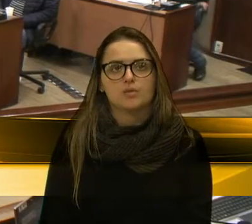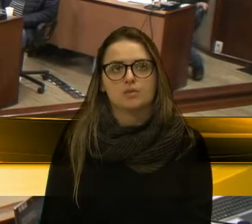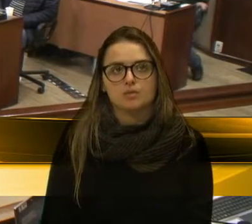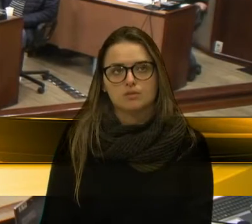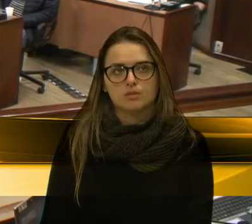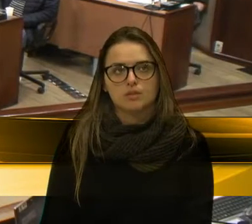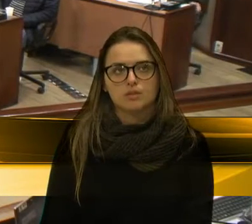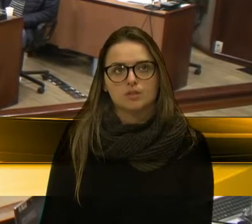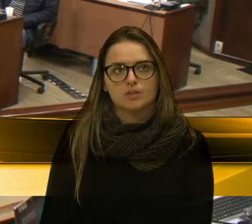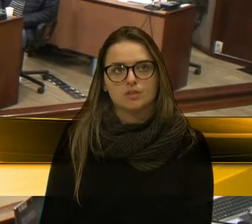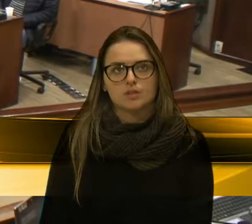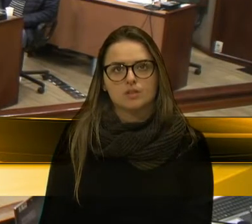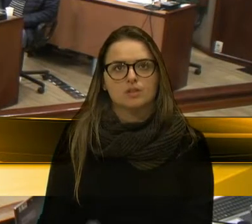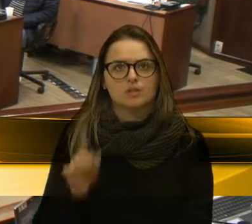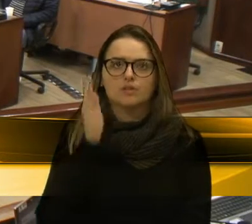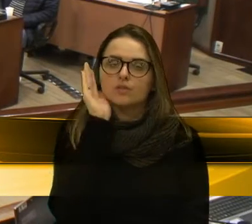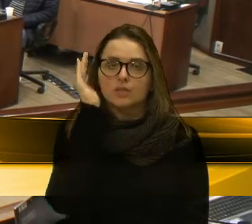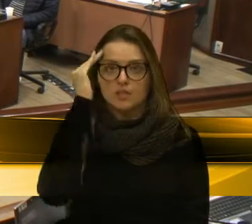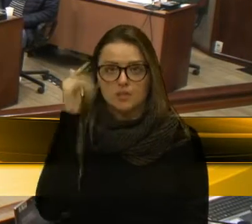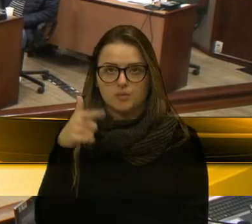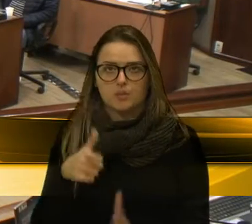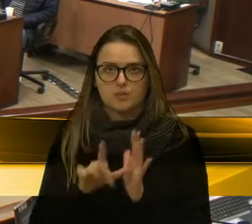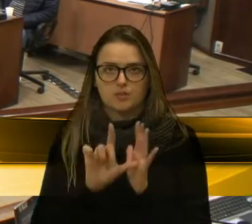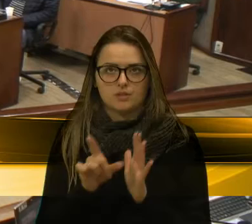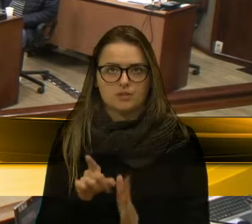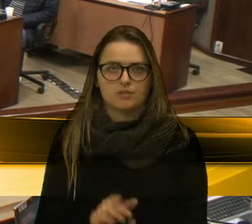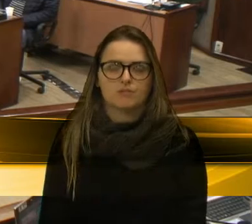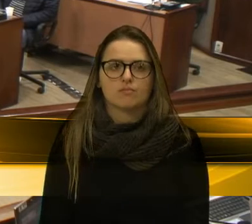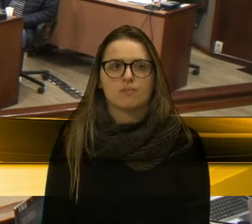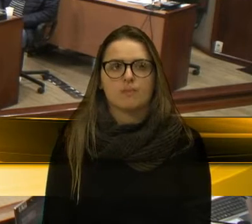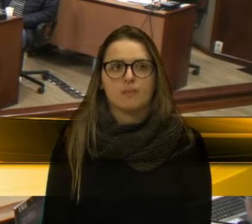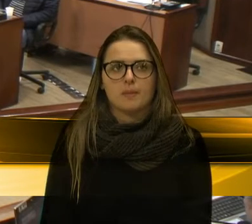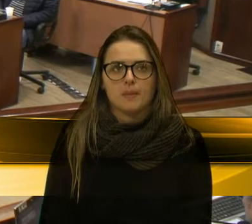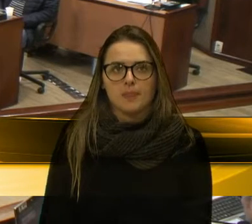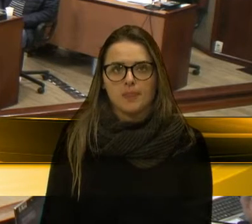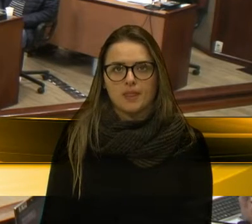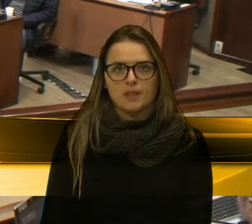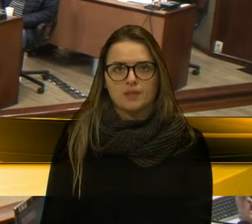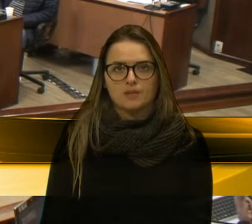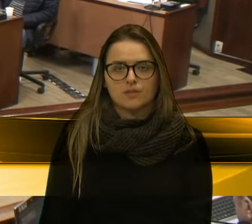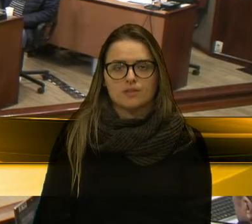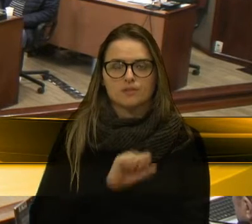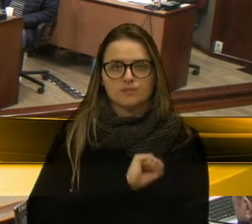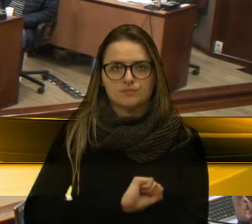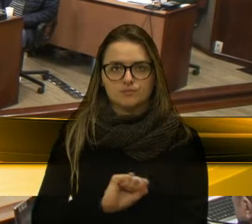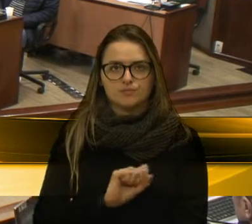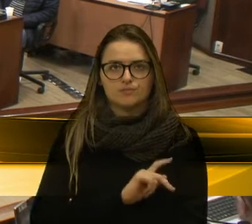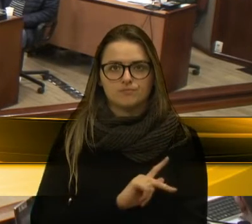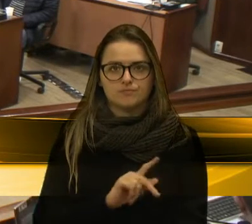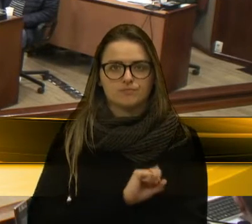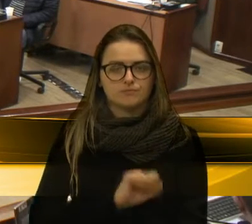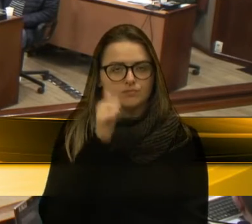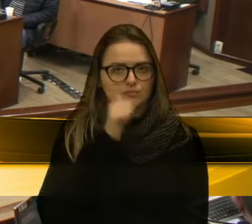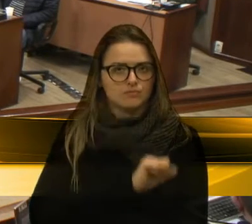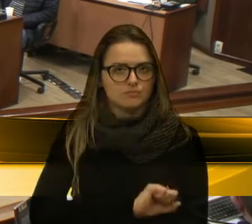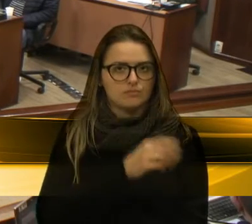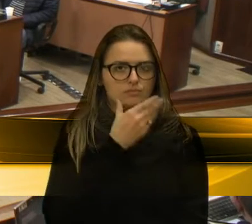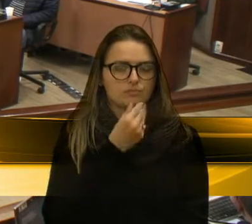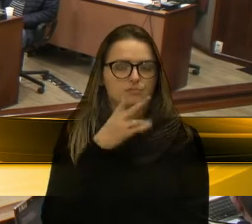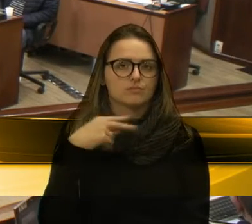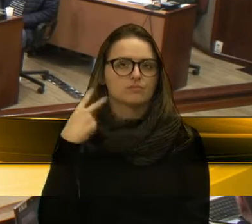eu lhe pergunto o senhor presidente senhoras vereadora são os